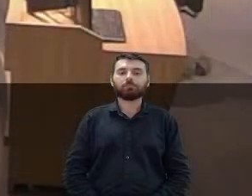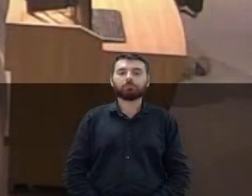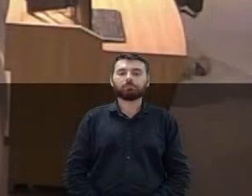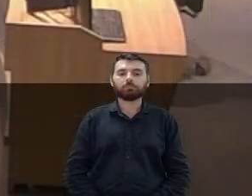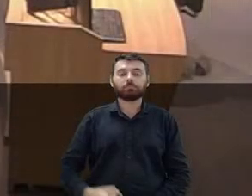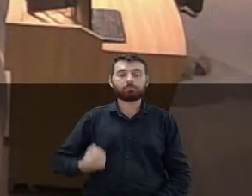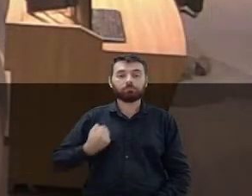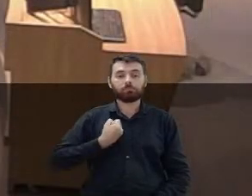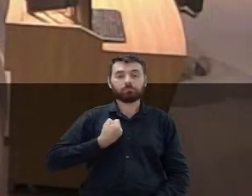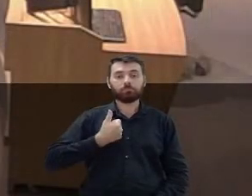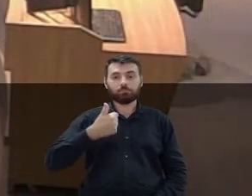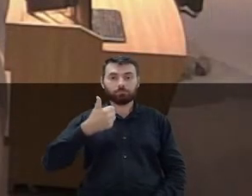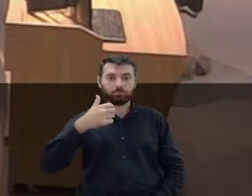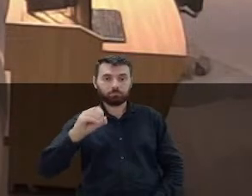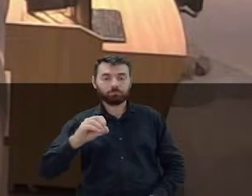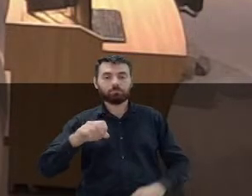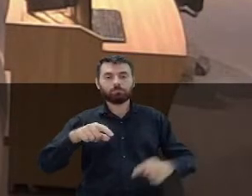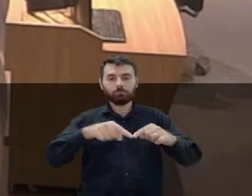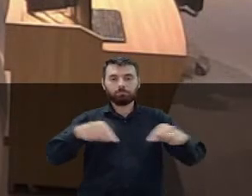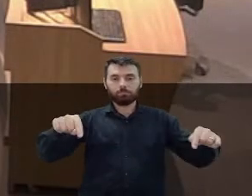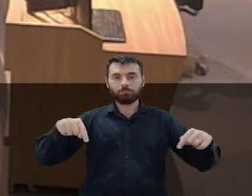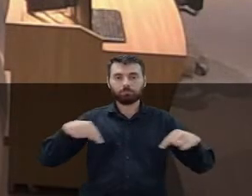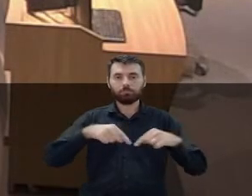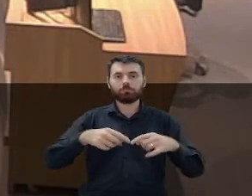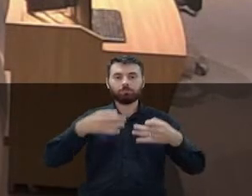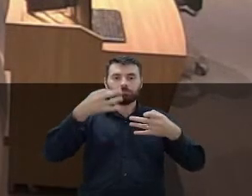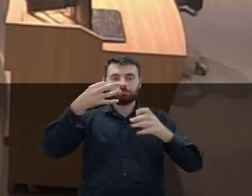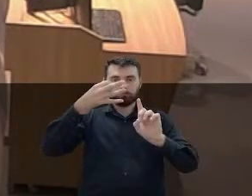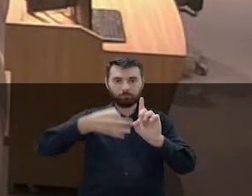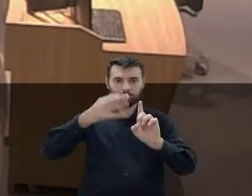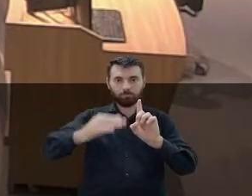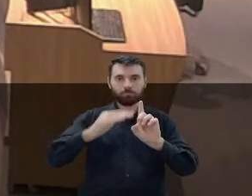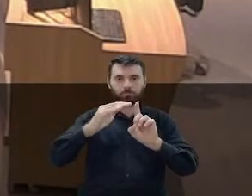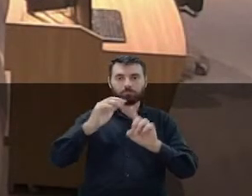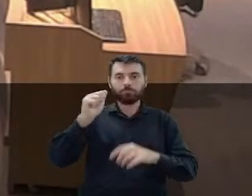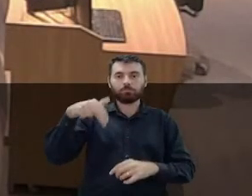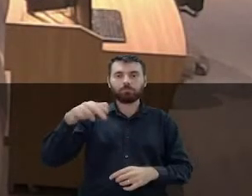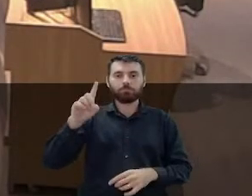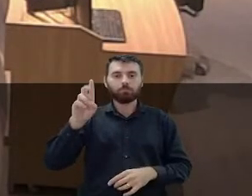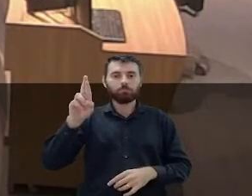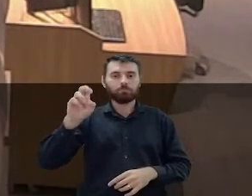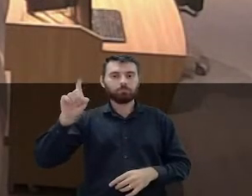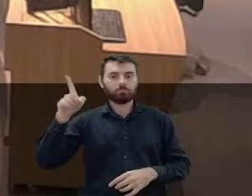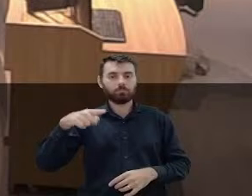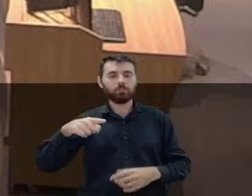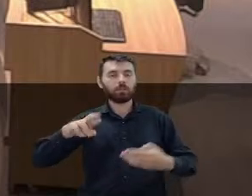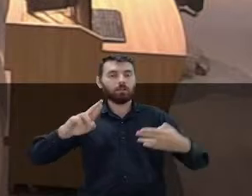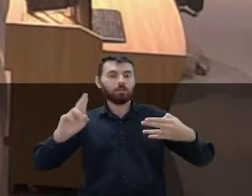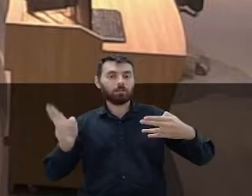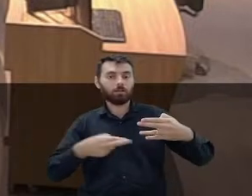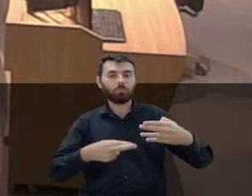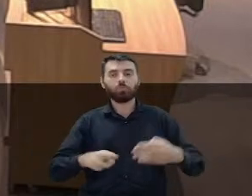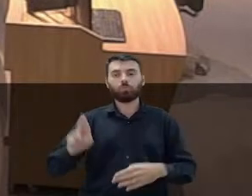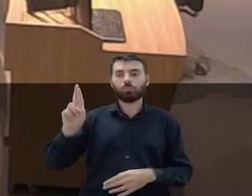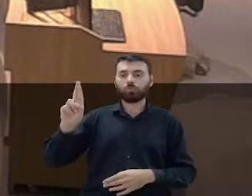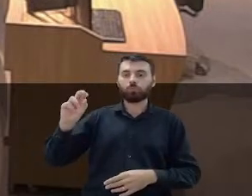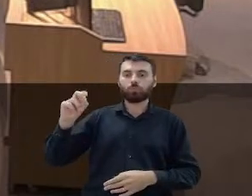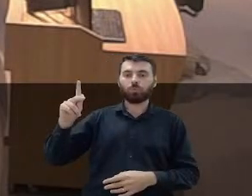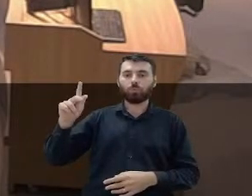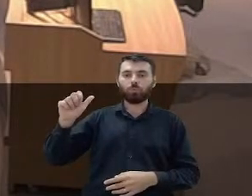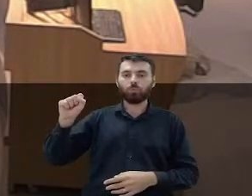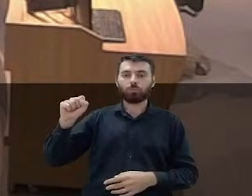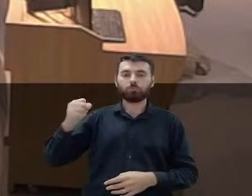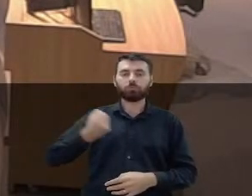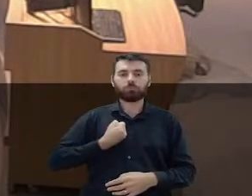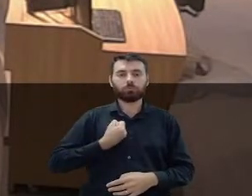Número 10 da sala do desembargador, André Luiz Moraes de Oliveira, recurso ordinário em procedimento sumaríssimo,